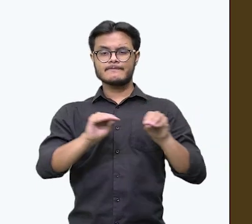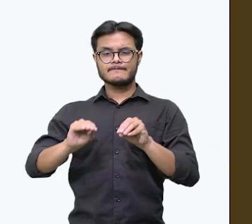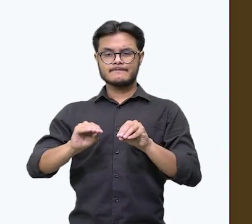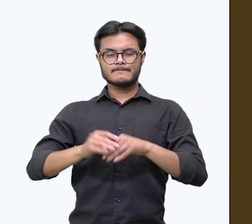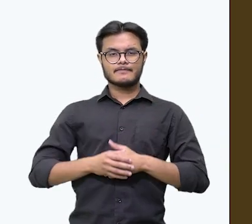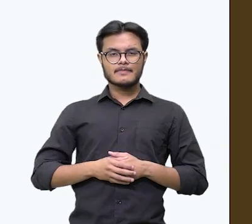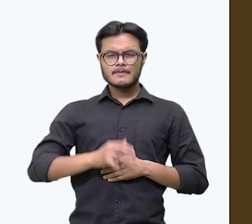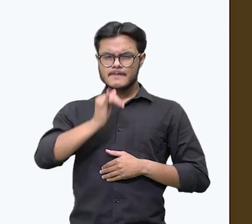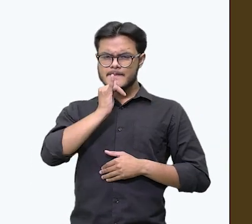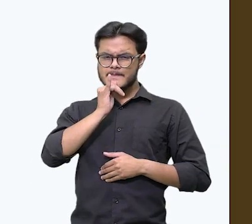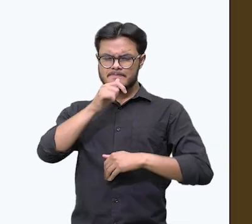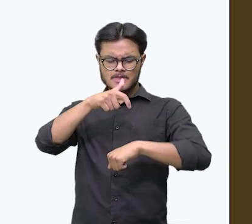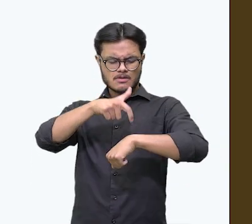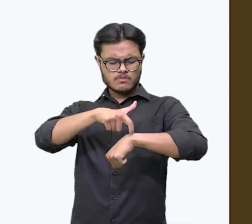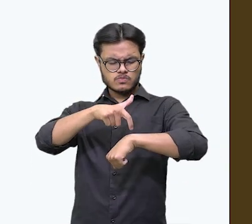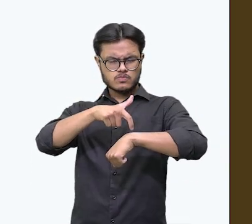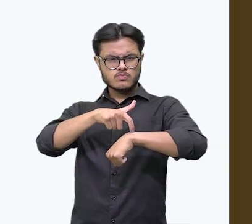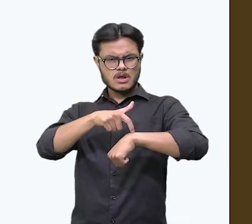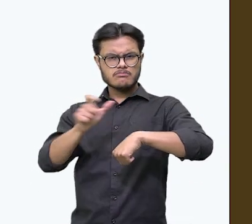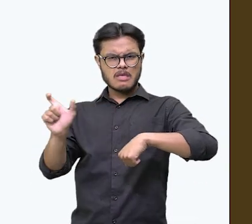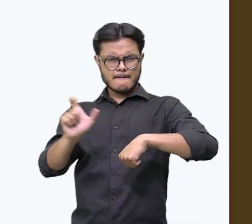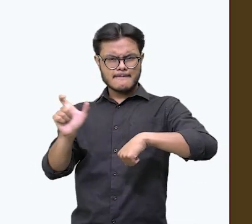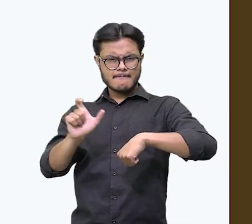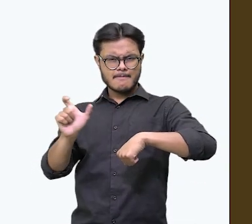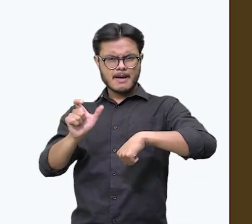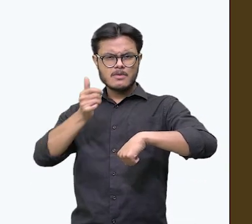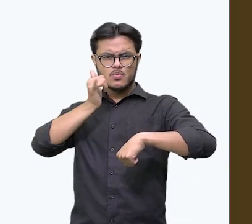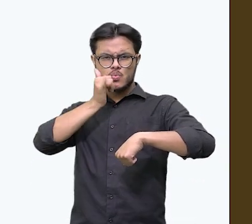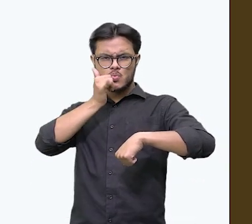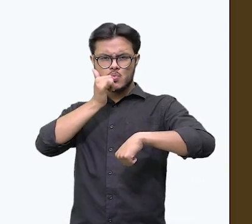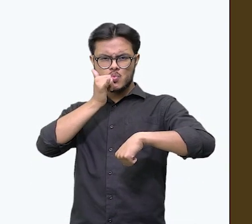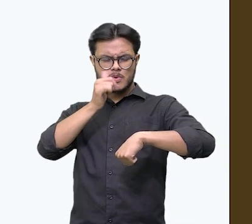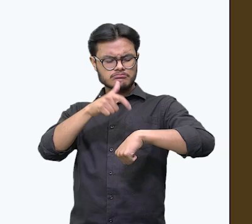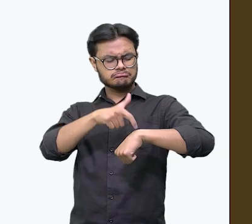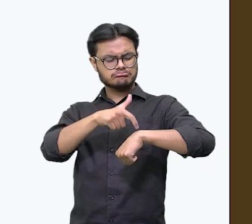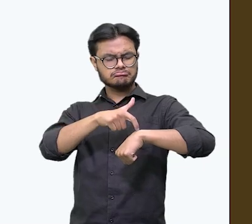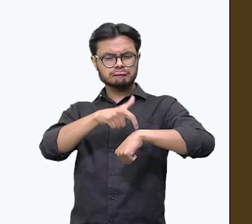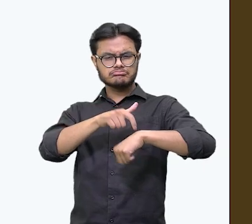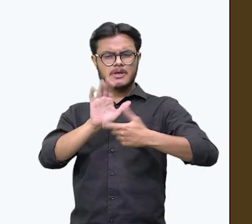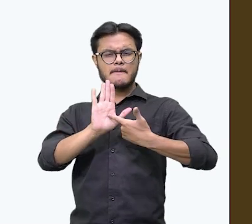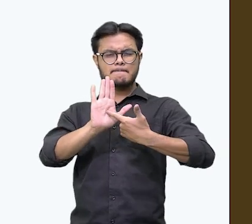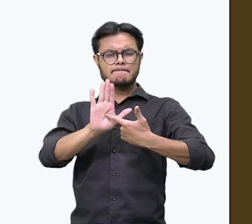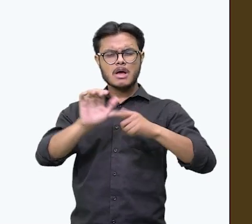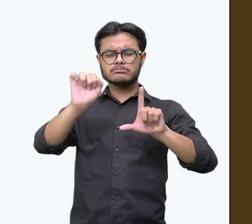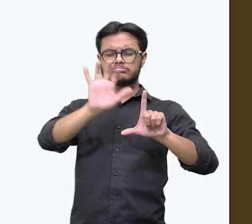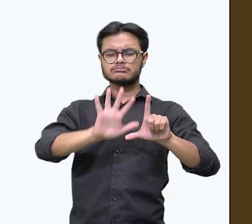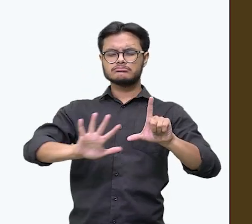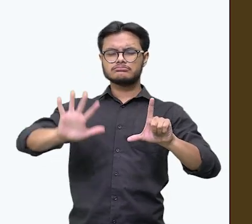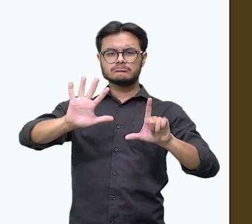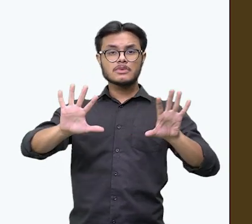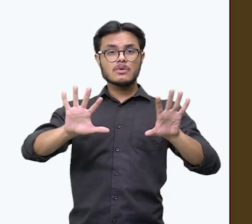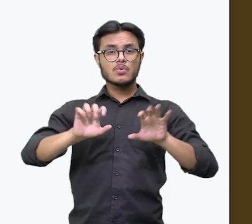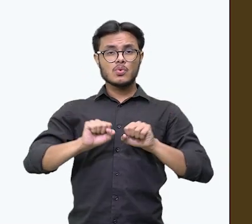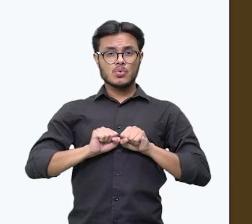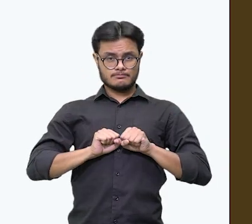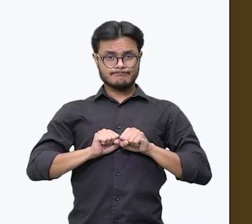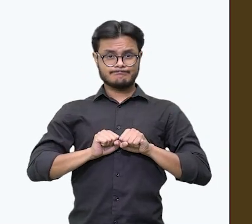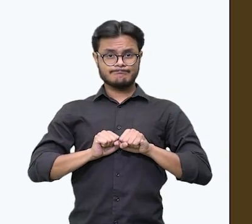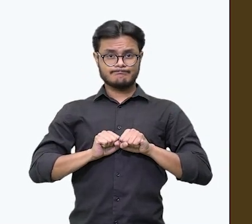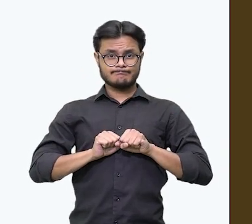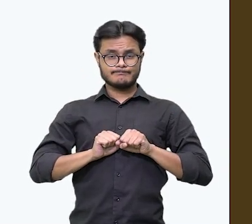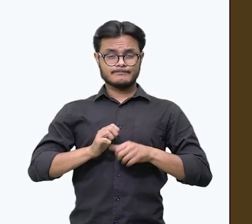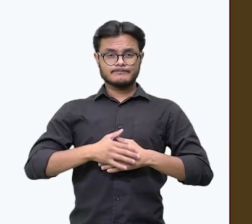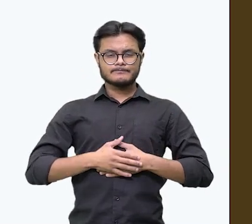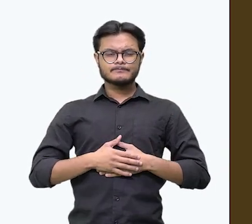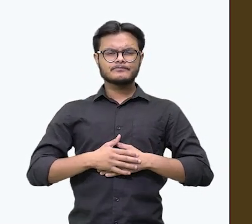bateria de um relógio de pulso apresentada na figura, está descrito o valor de sua carga elétrica armazenada.